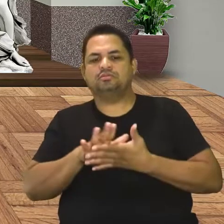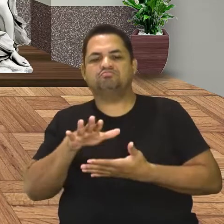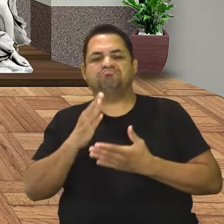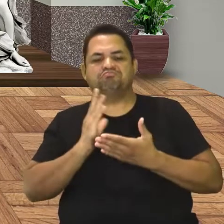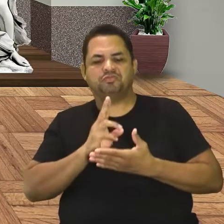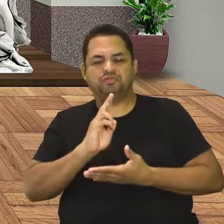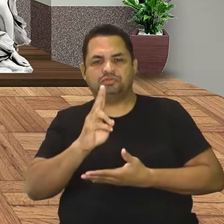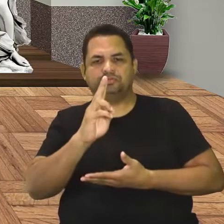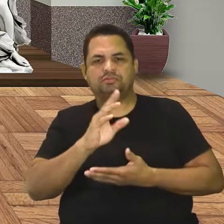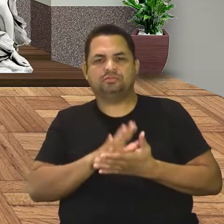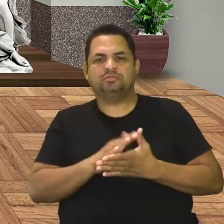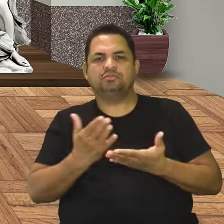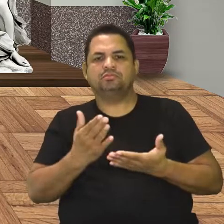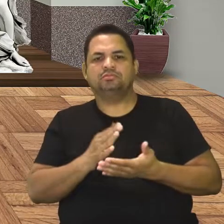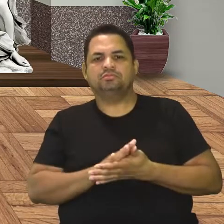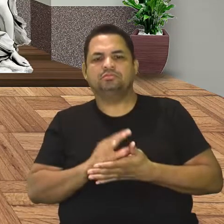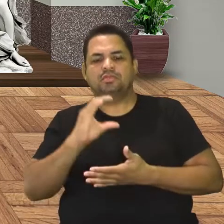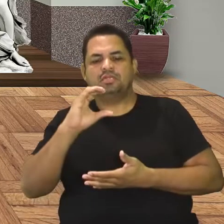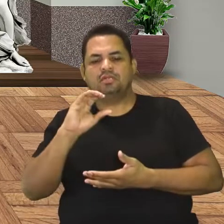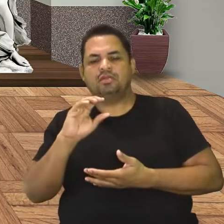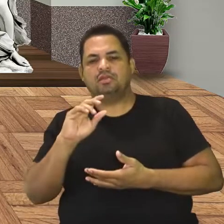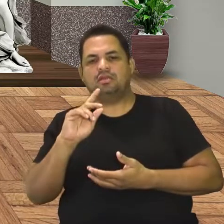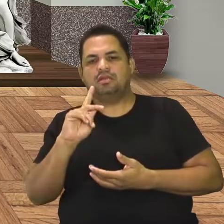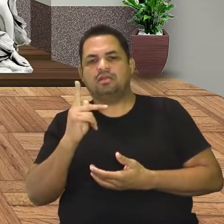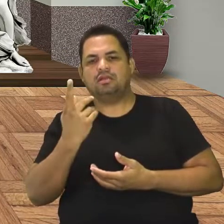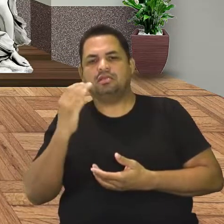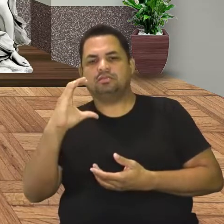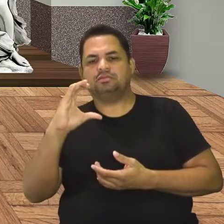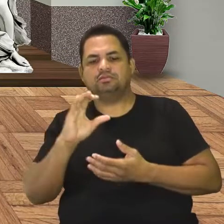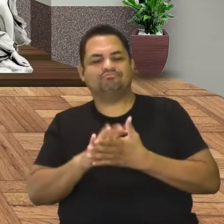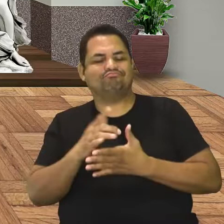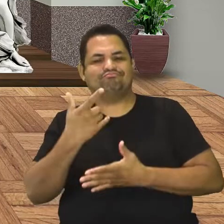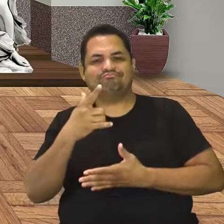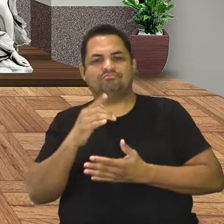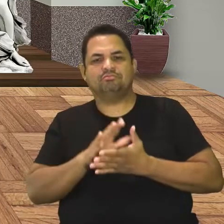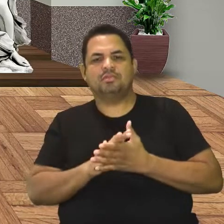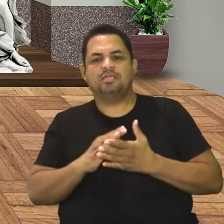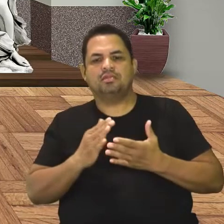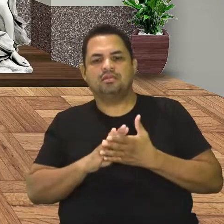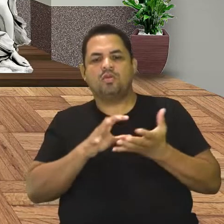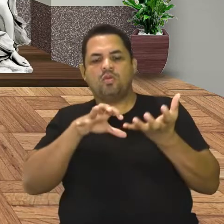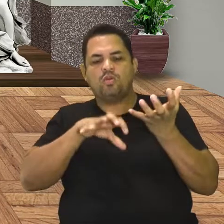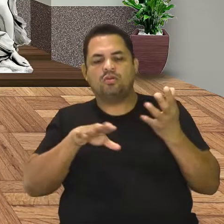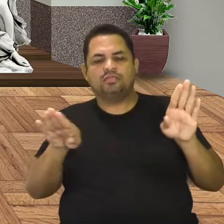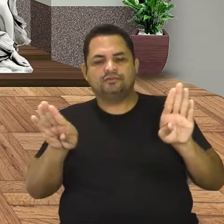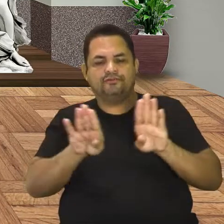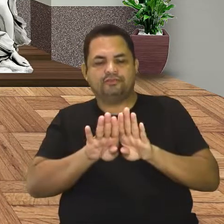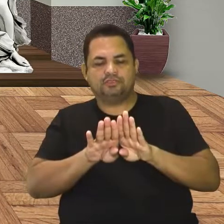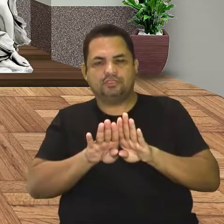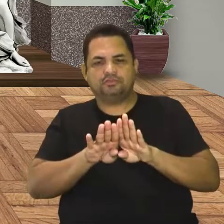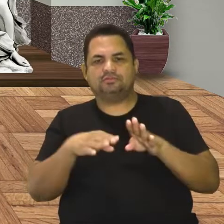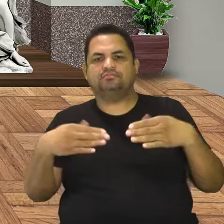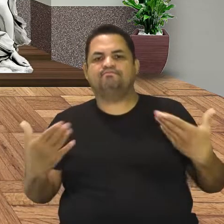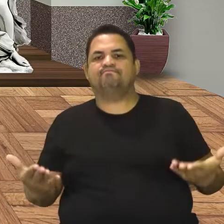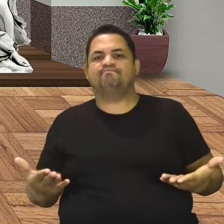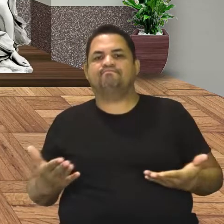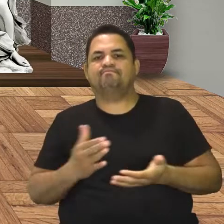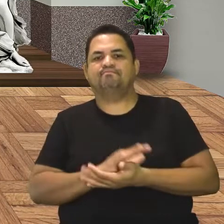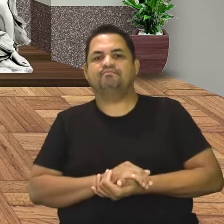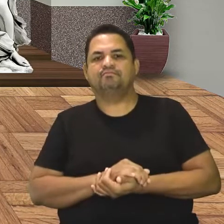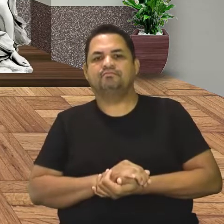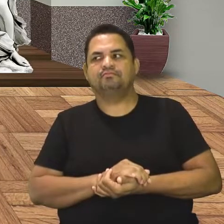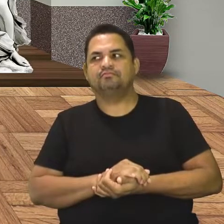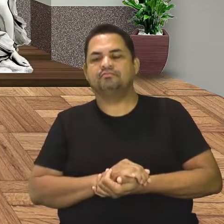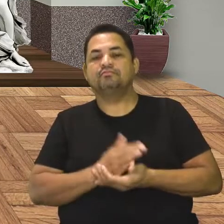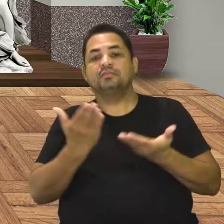vigor. Habeas corpus não existia. Congresso fechado pelo AI-5. Pois é,